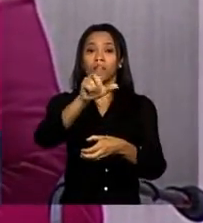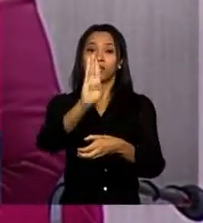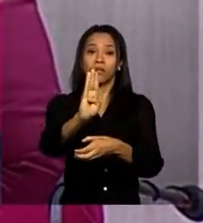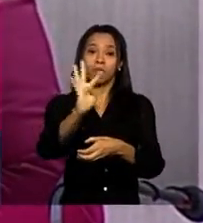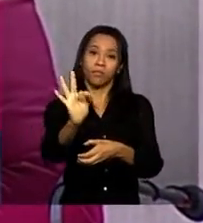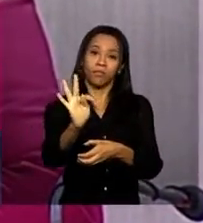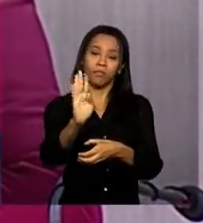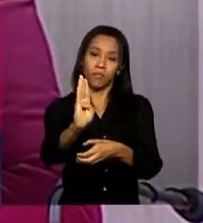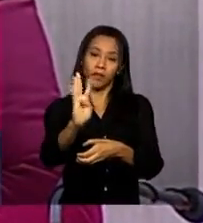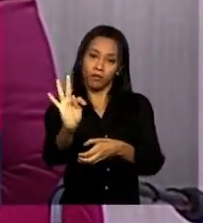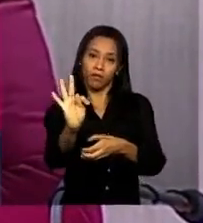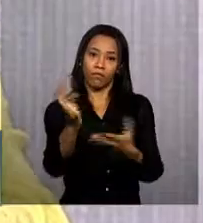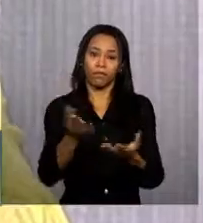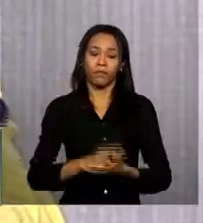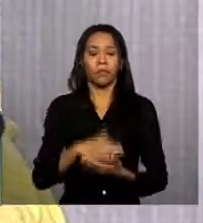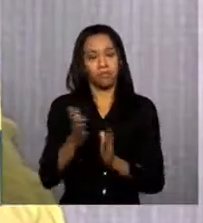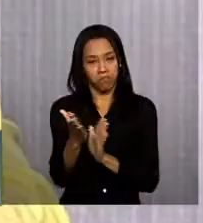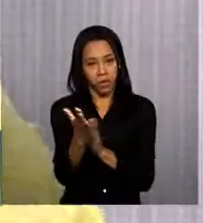iniciativa.